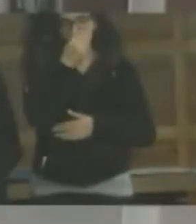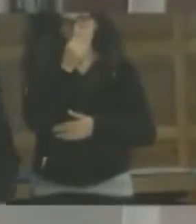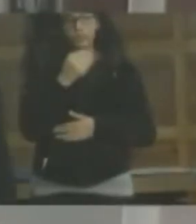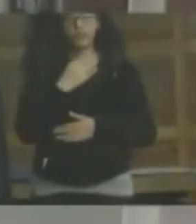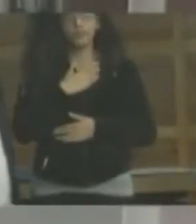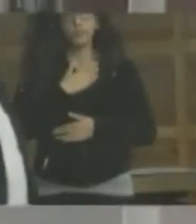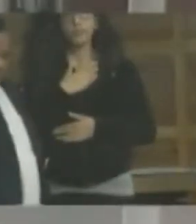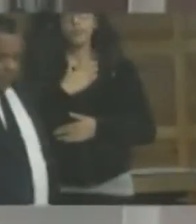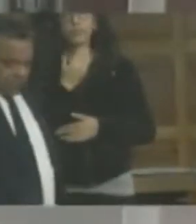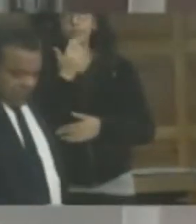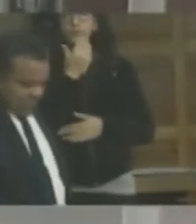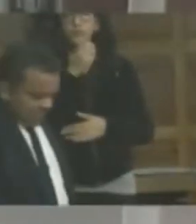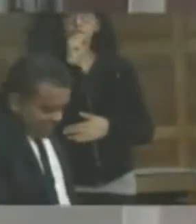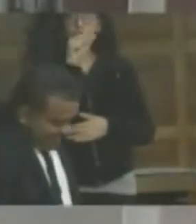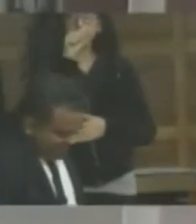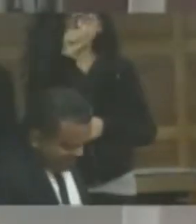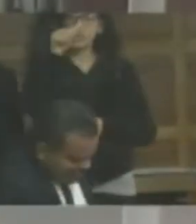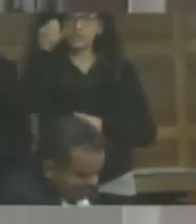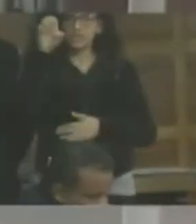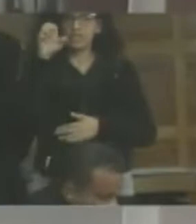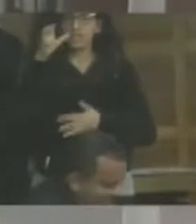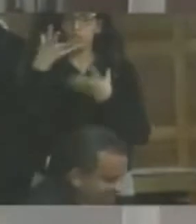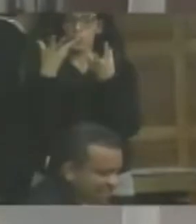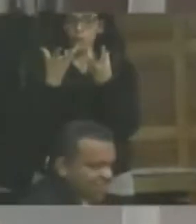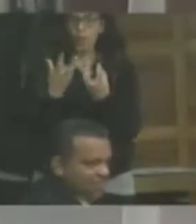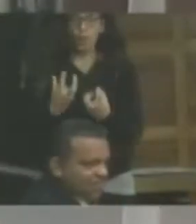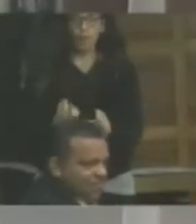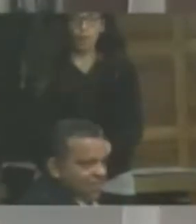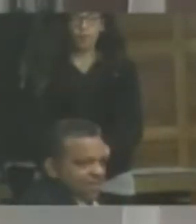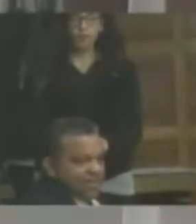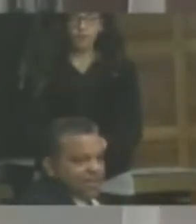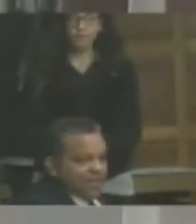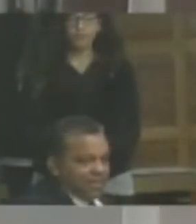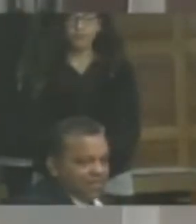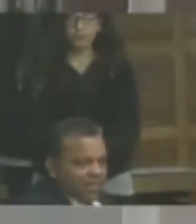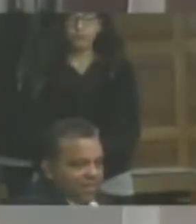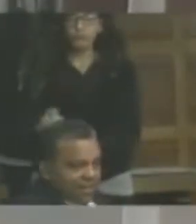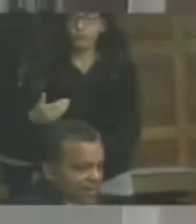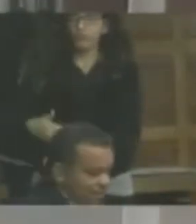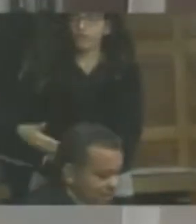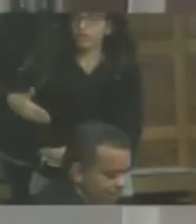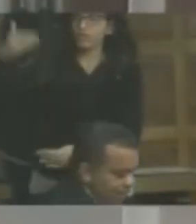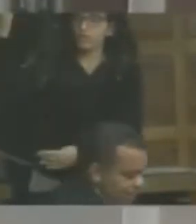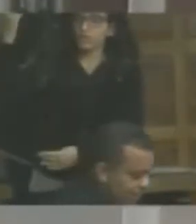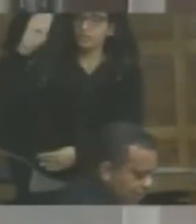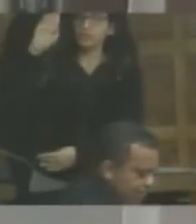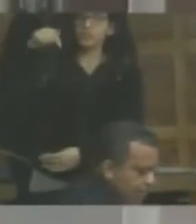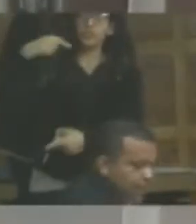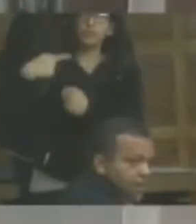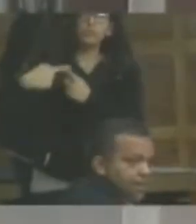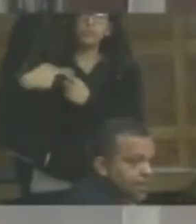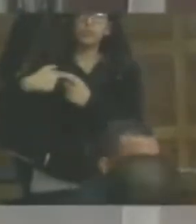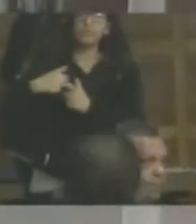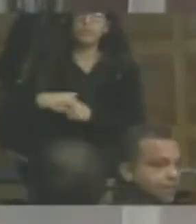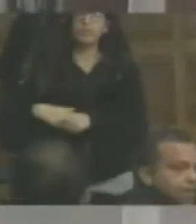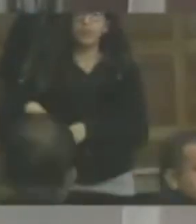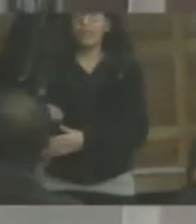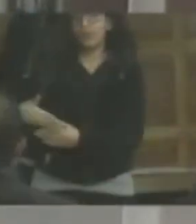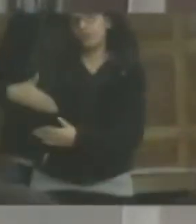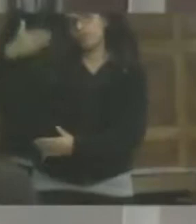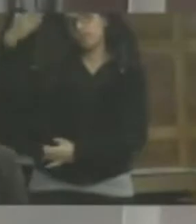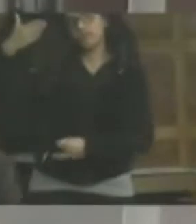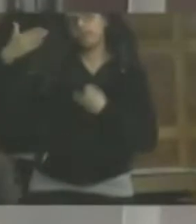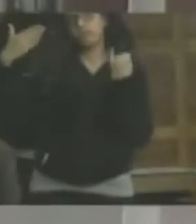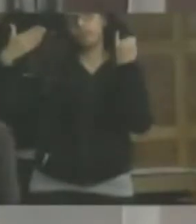SAI, que é que fizesse a dragagem da barragem da Banqueta. Por quê? Uma barragem muito